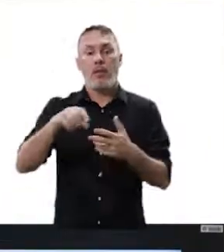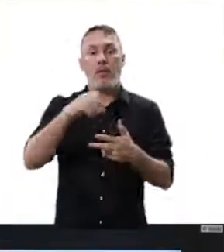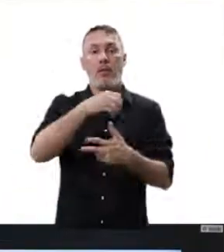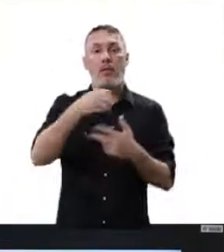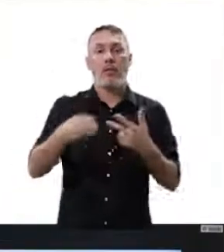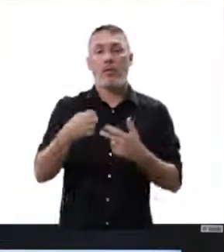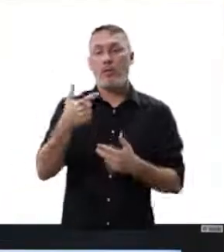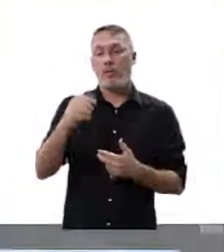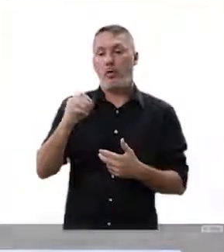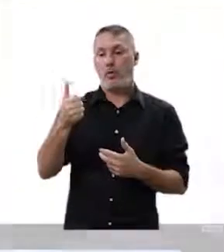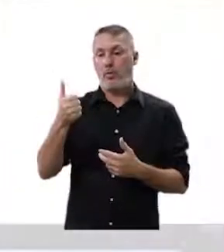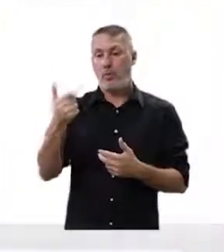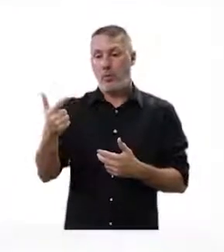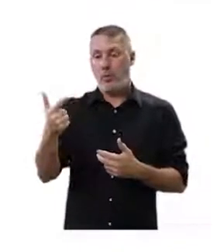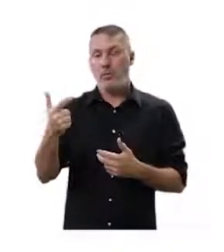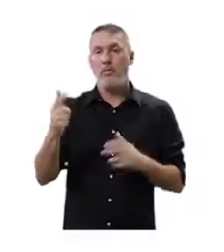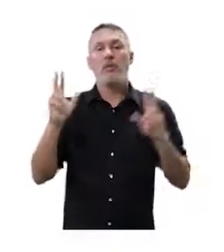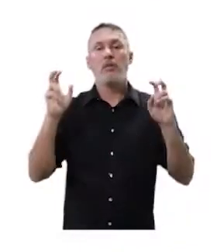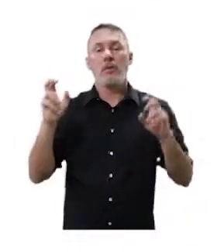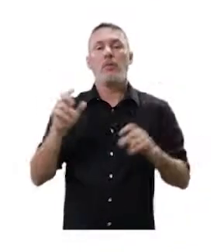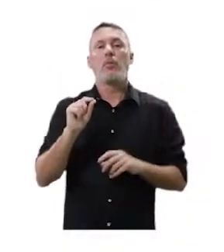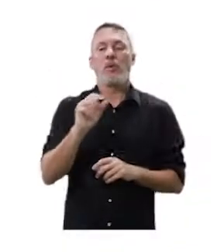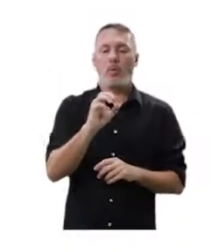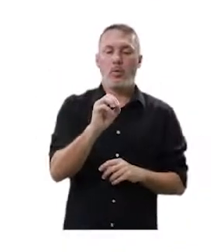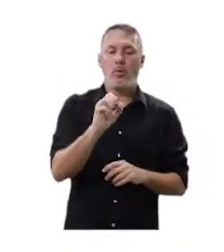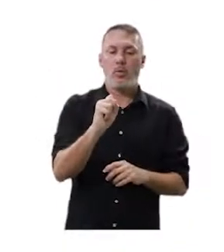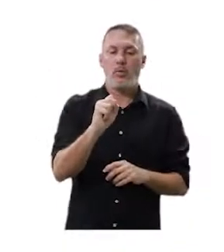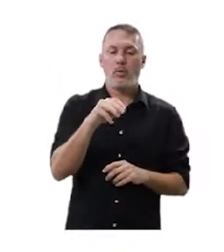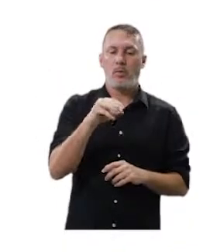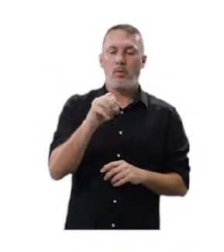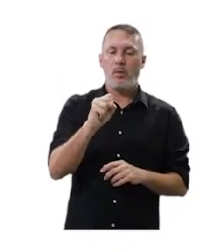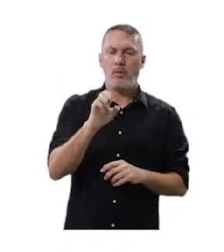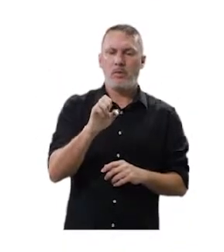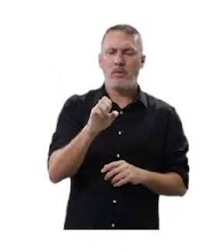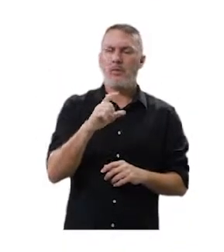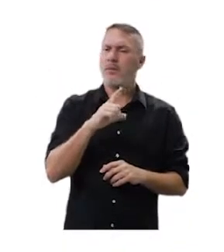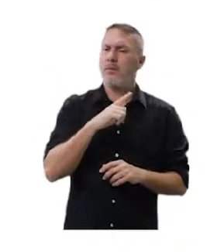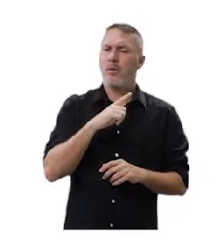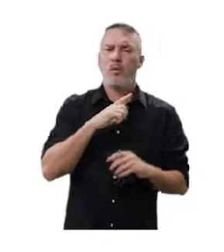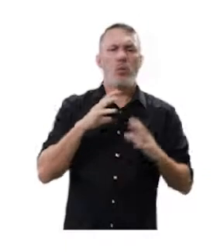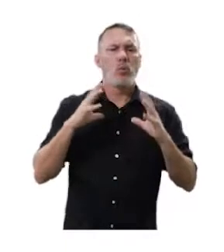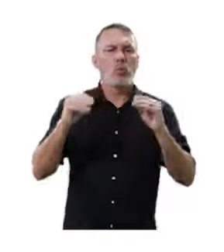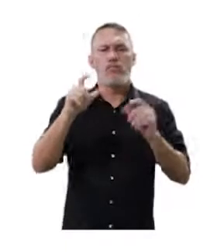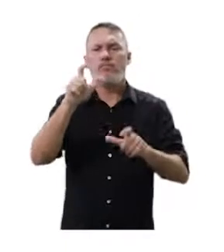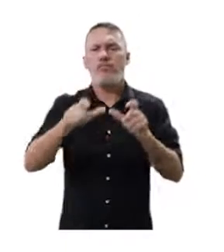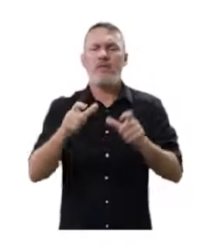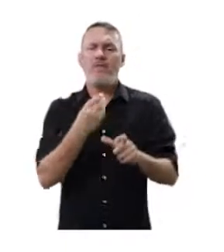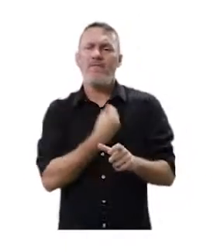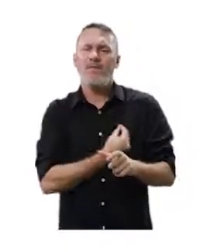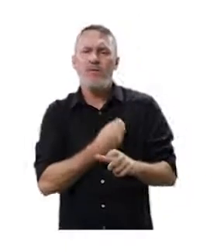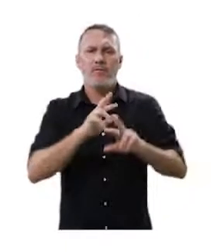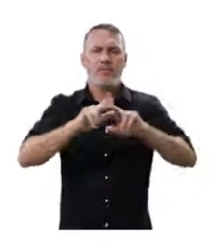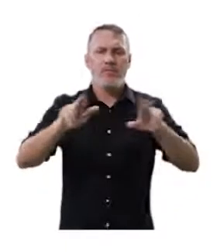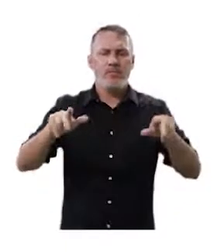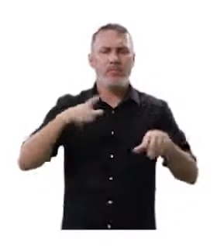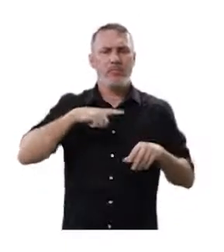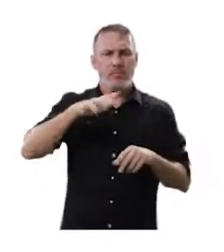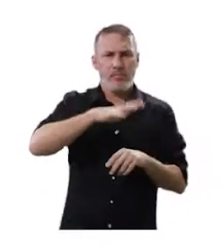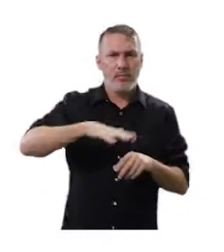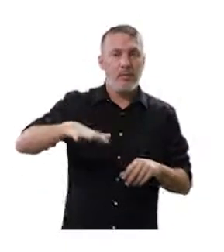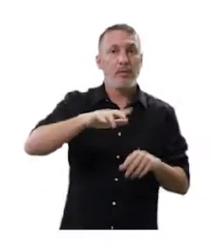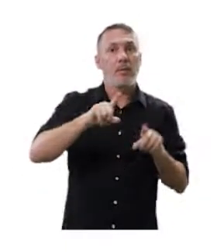fala o seguinte: osmose é um processo espontâneo que ocorre em todos os organismos vivos e